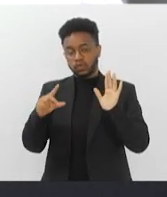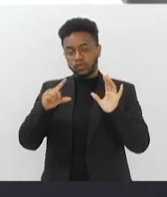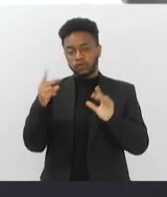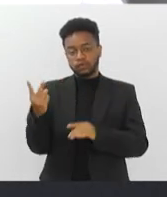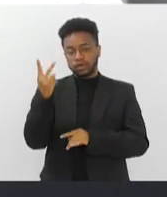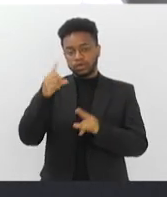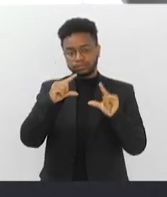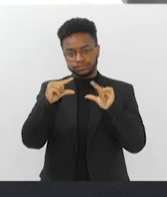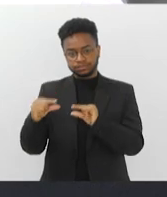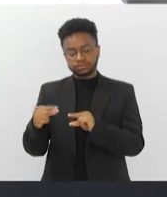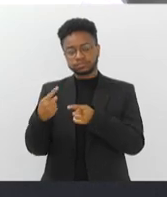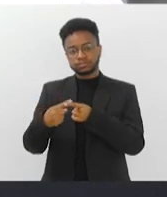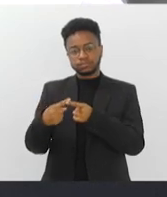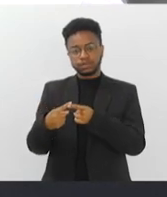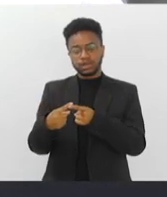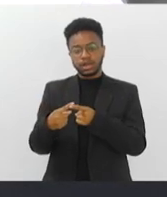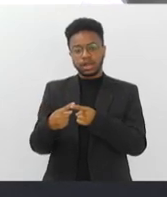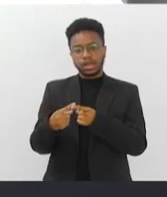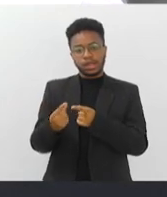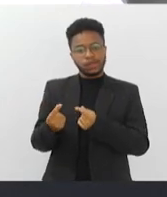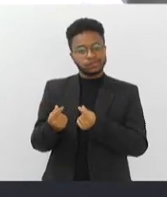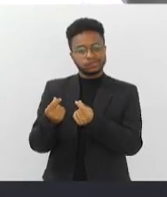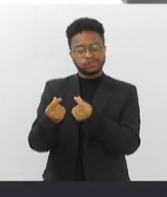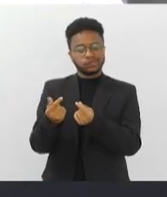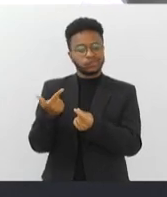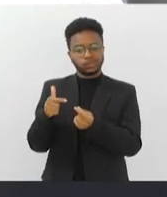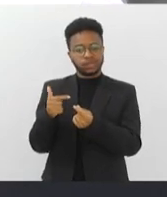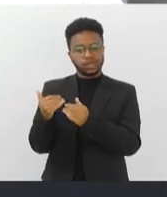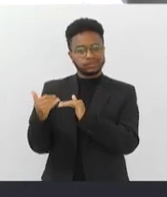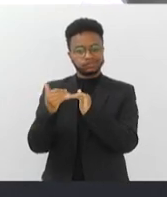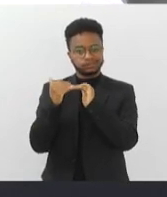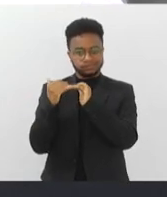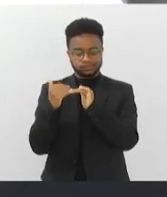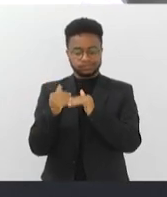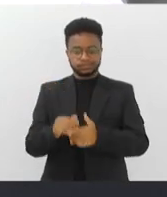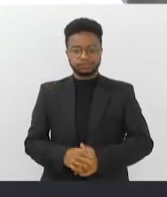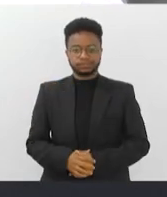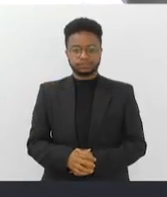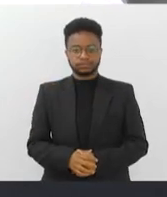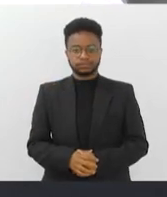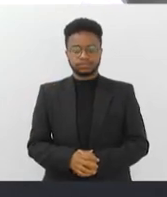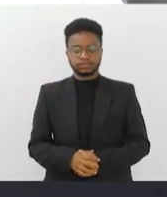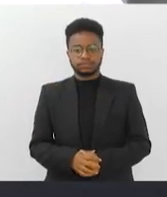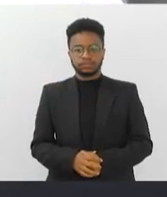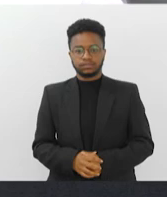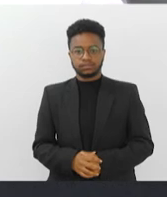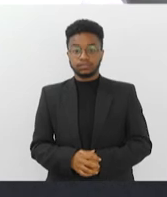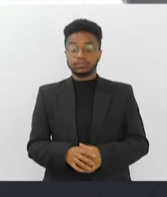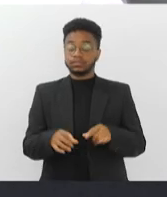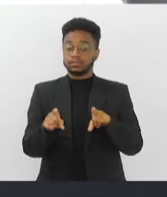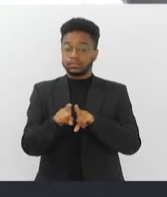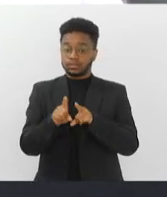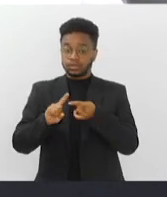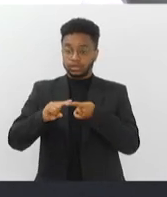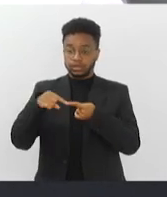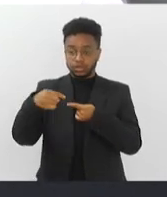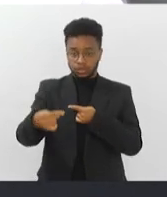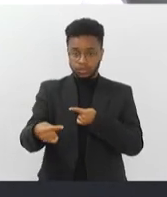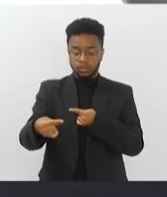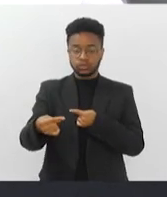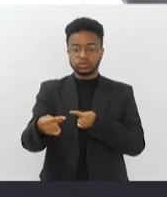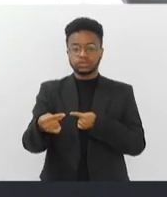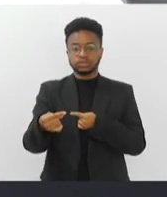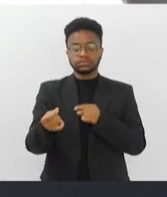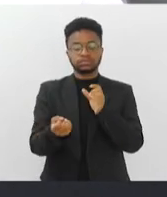porque as contas não estavam tão equilibradas, etc., etc. E, a partir daí,